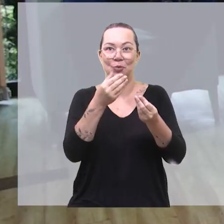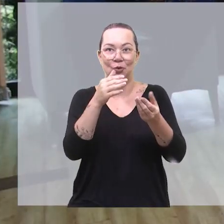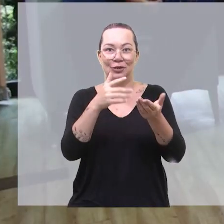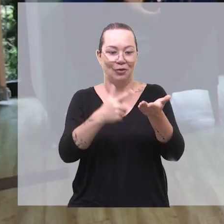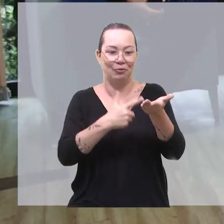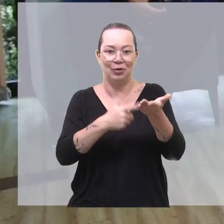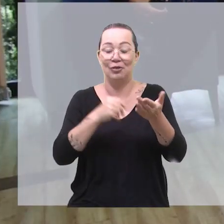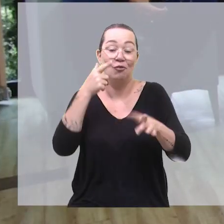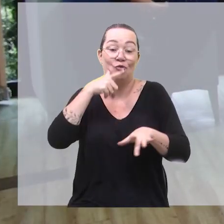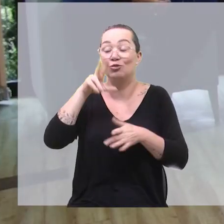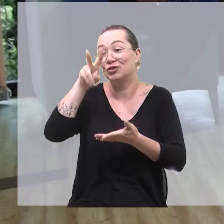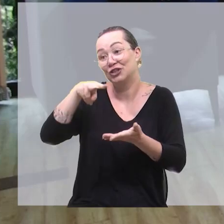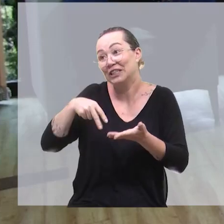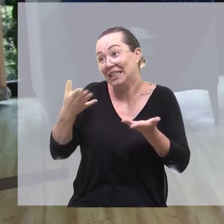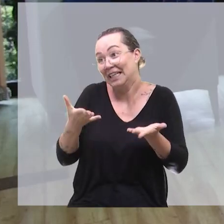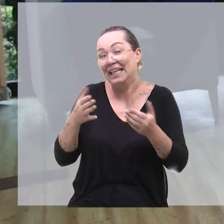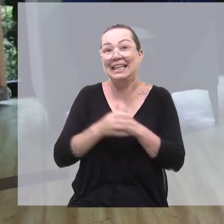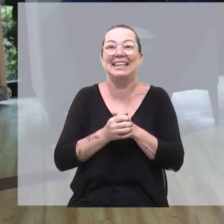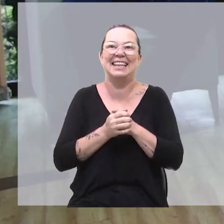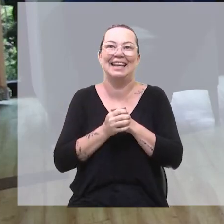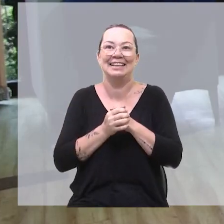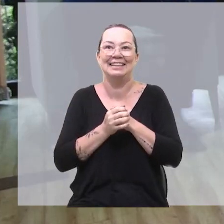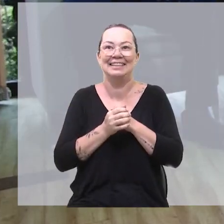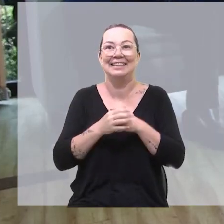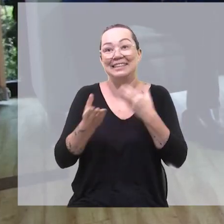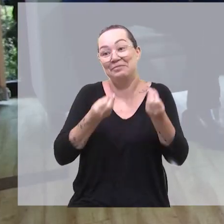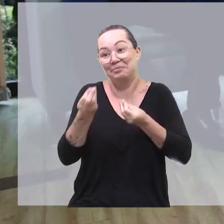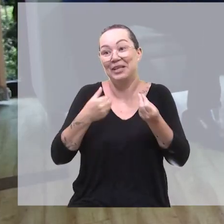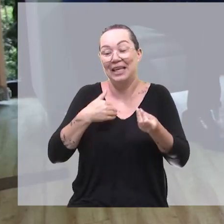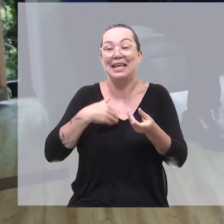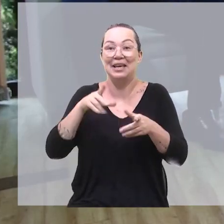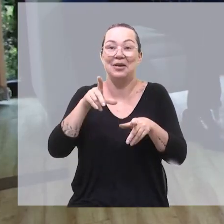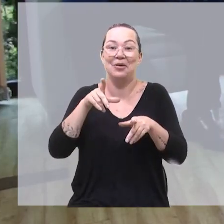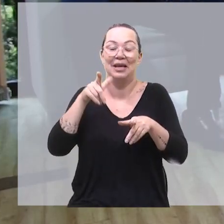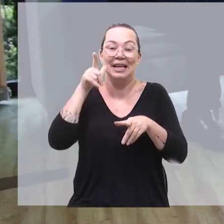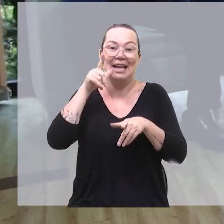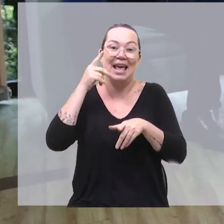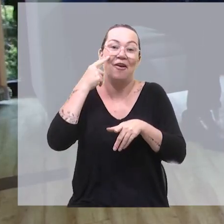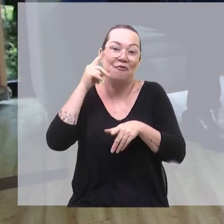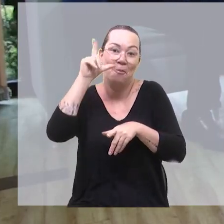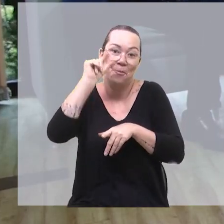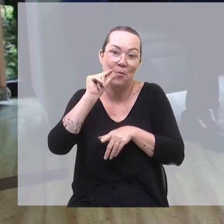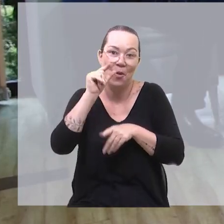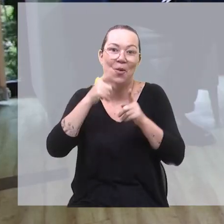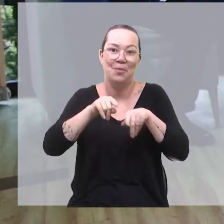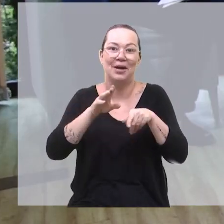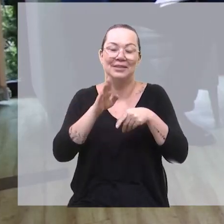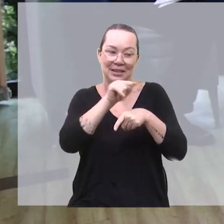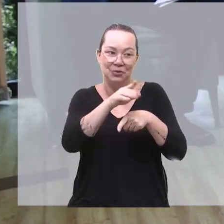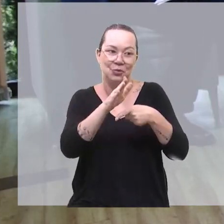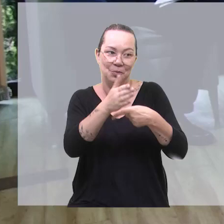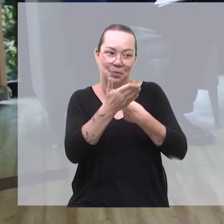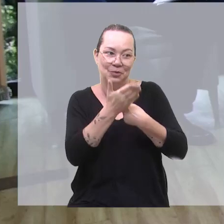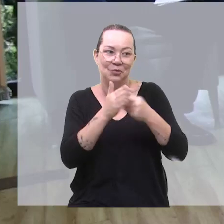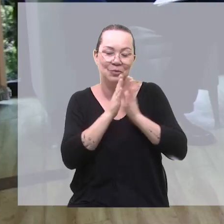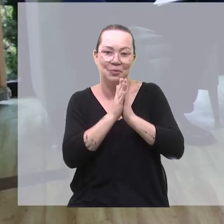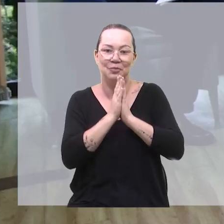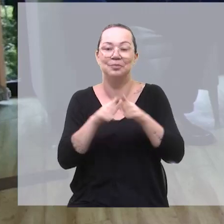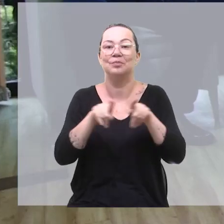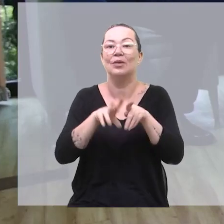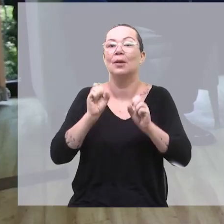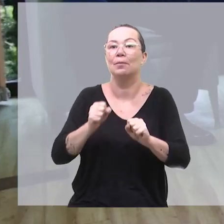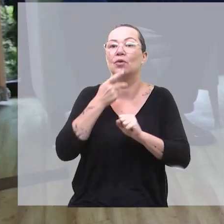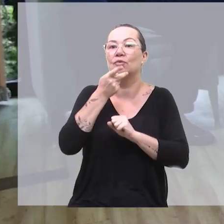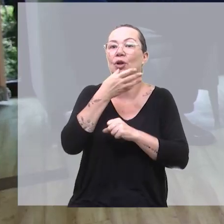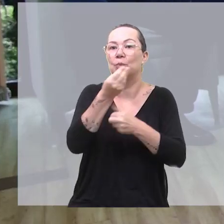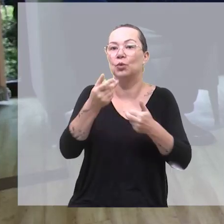pelo visto de... Eu não vou conseguir ler, né? Então, como boa PCD de baixa visão. Mas aí o senhor me ajuda, por favor, né? E eu posso